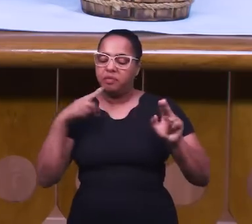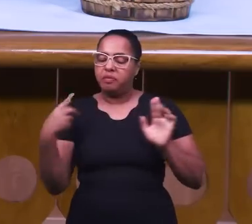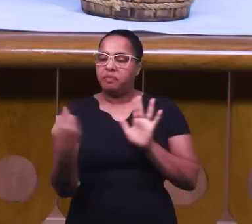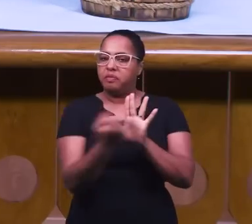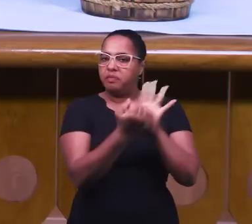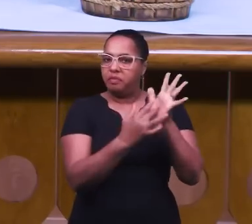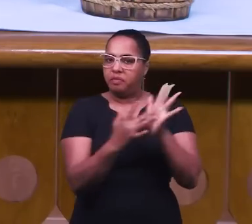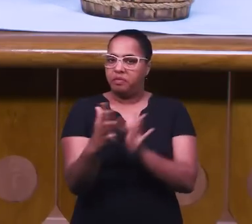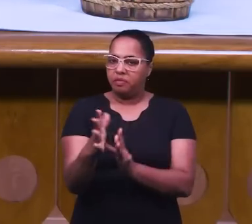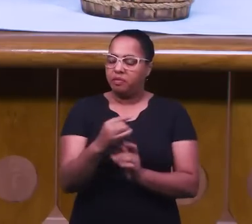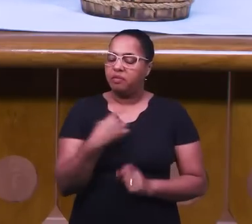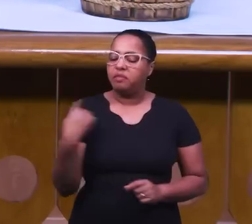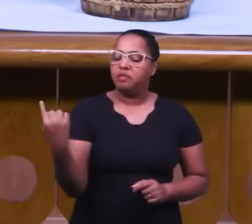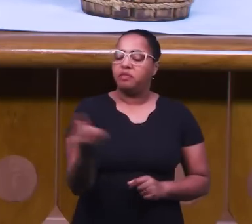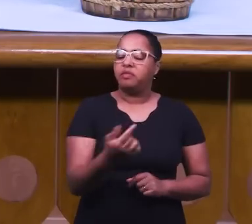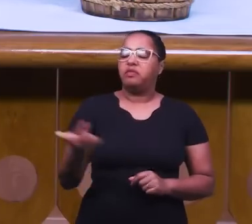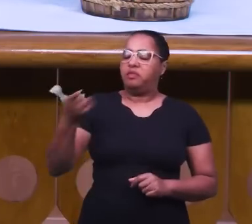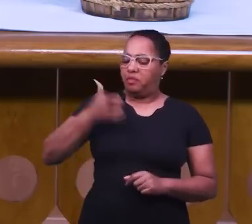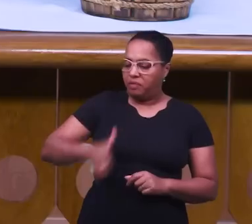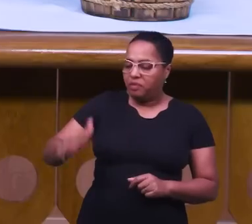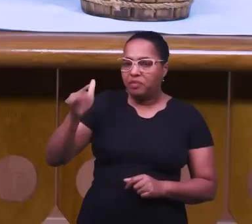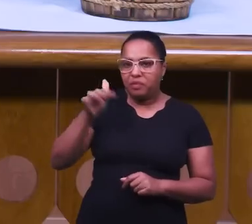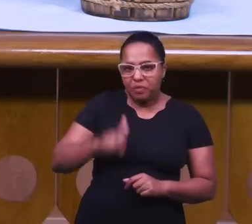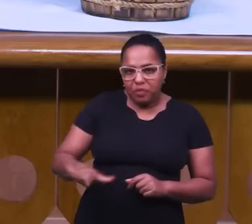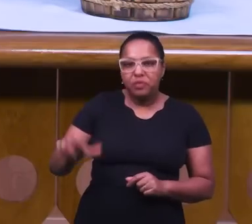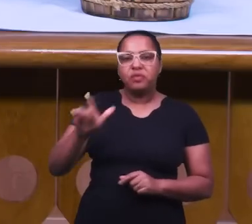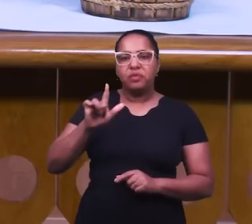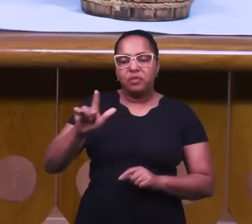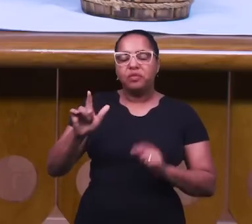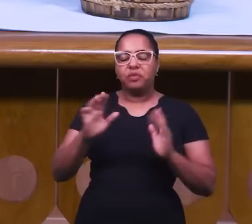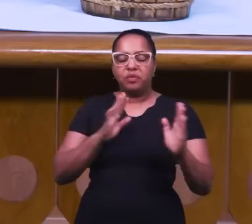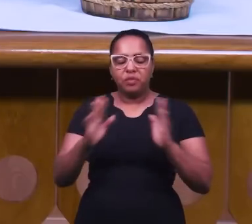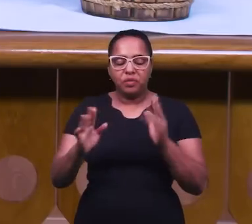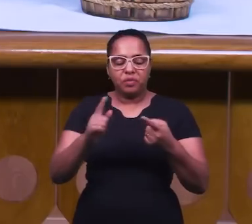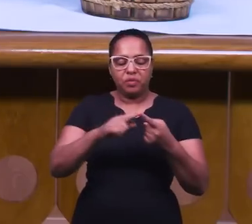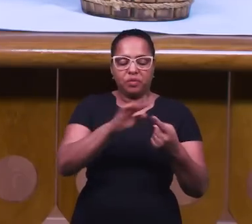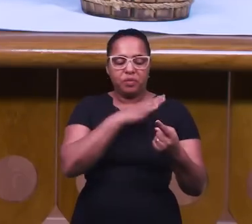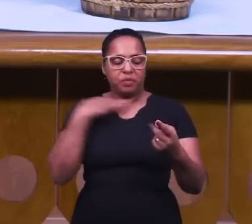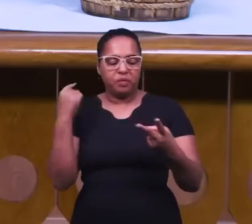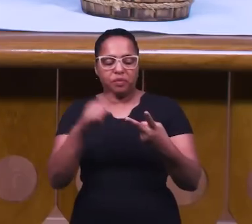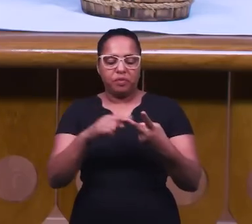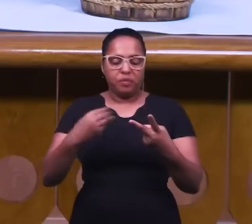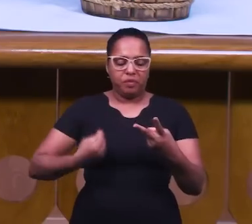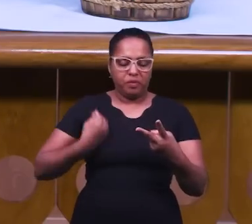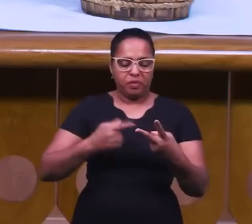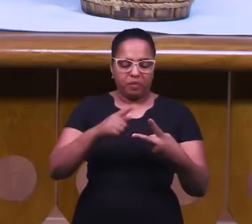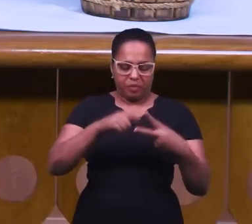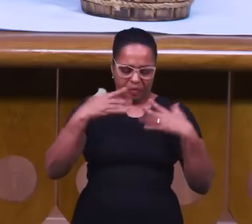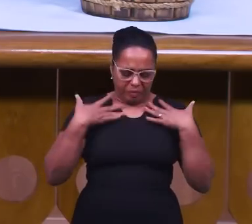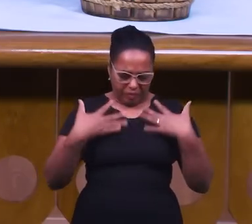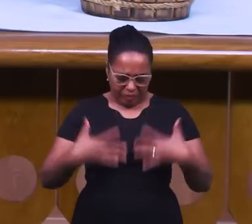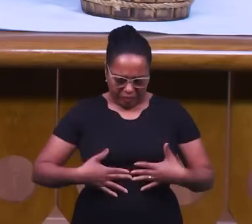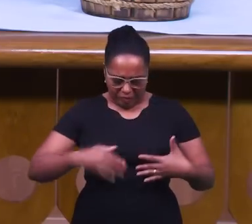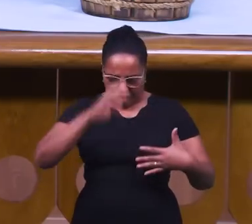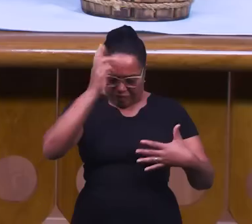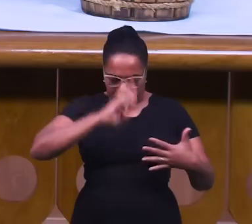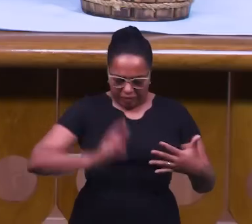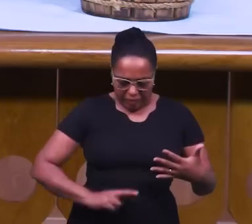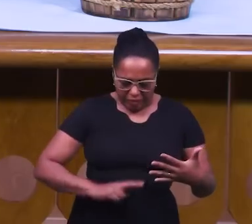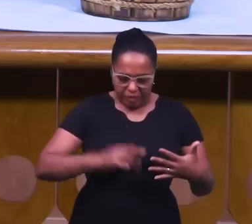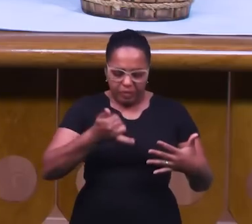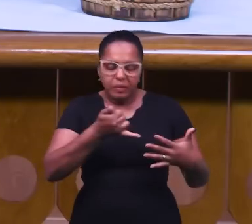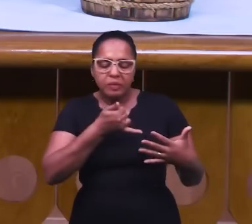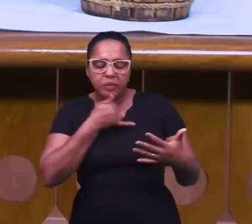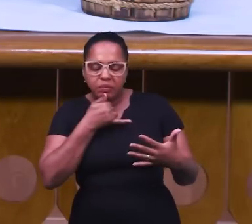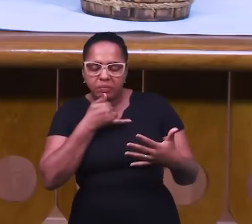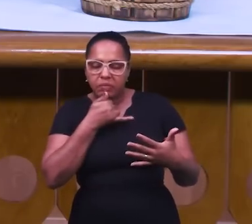Jesus, nós estamos exatamente reeditando esse momento. É morte e vida. Morre a minha carne, morre a